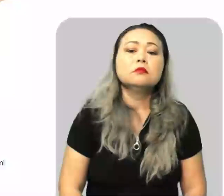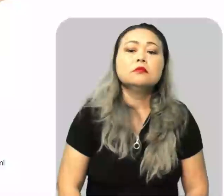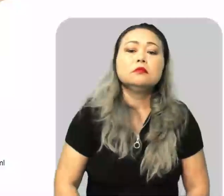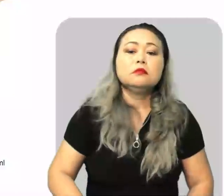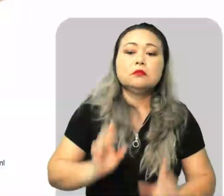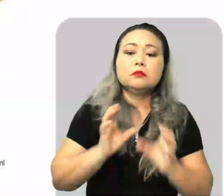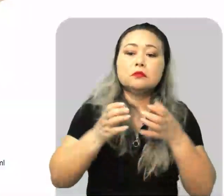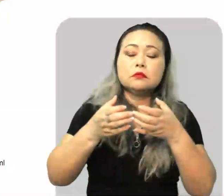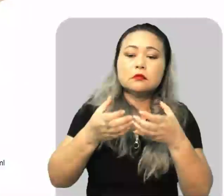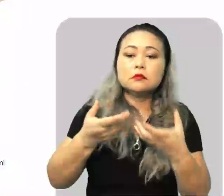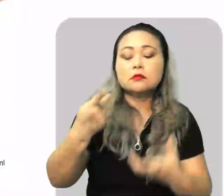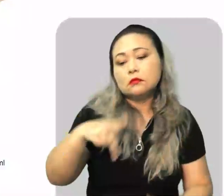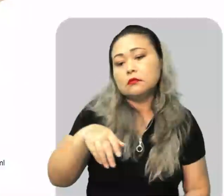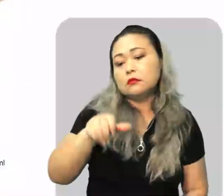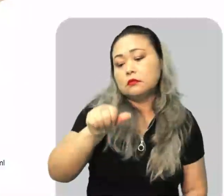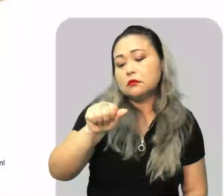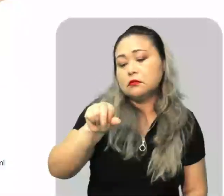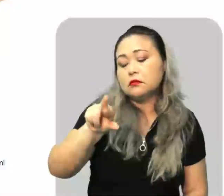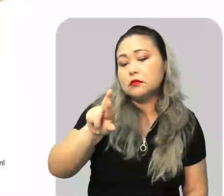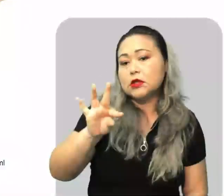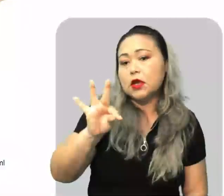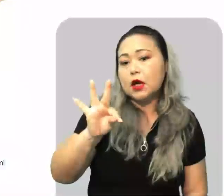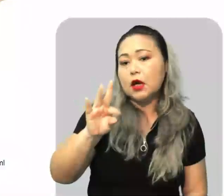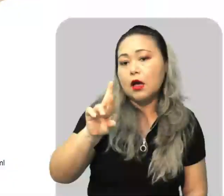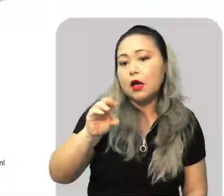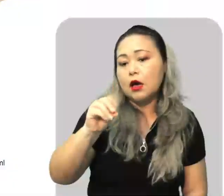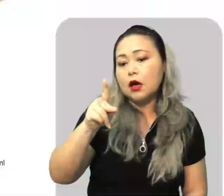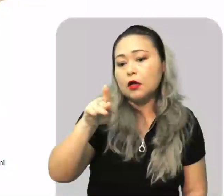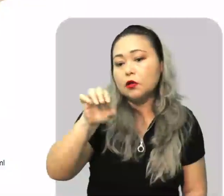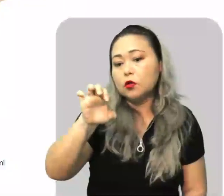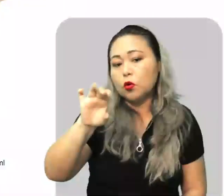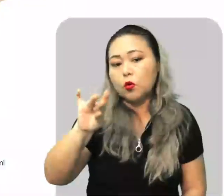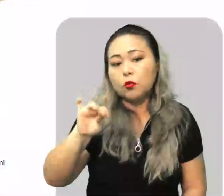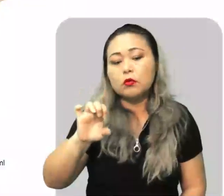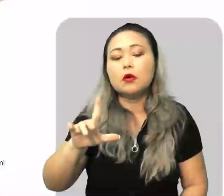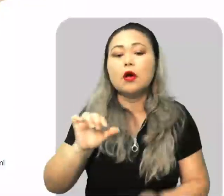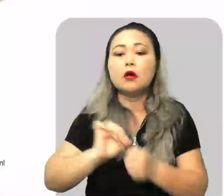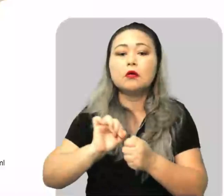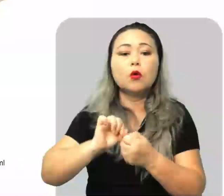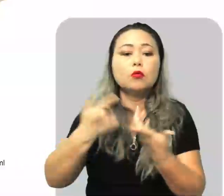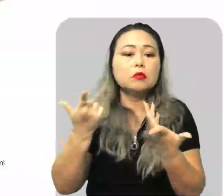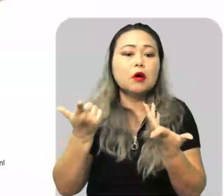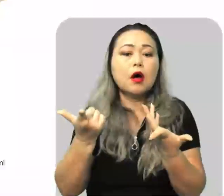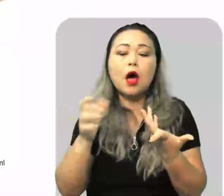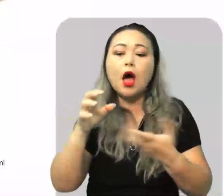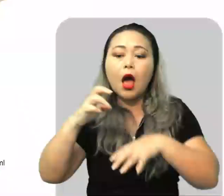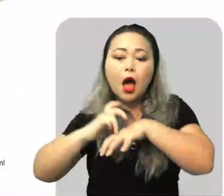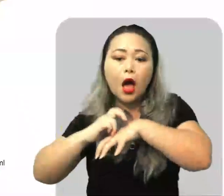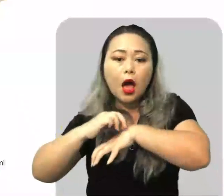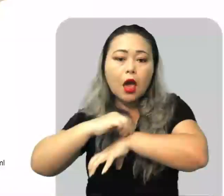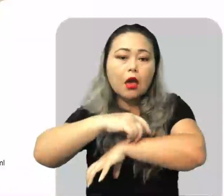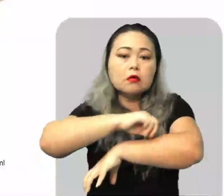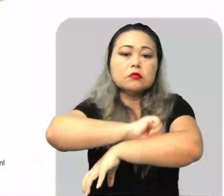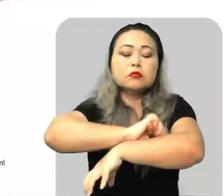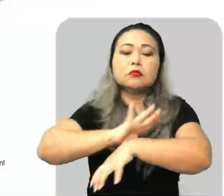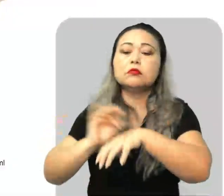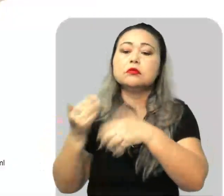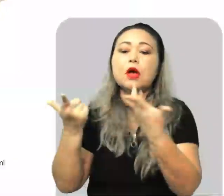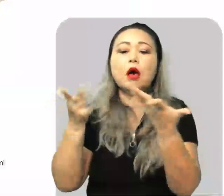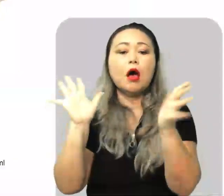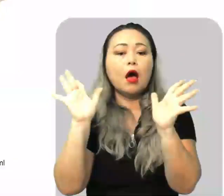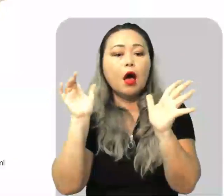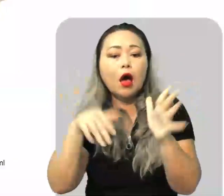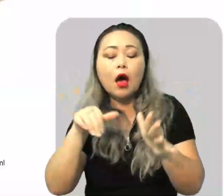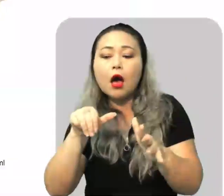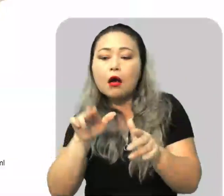típico do grupo dos artrópodes, aí nós vamos encontrar os caranguejos, né, são os crustáceos, as aranhas, aracnídeos,